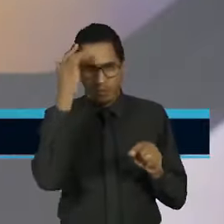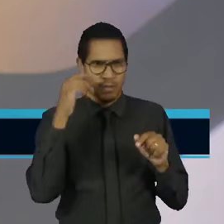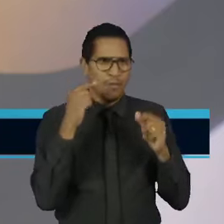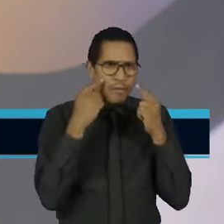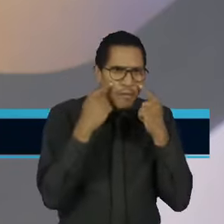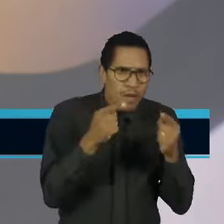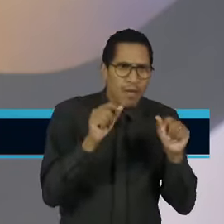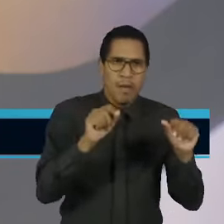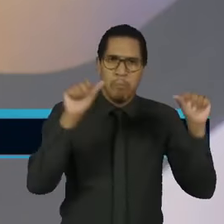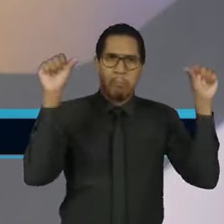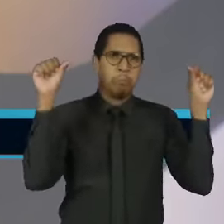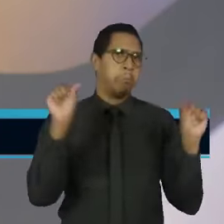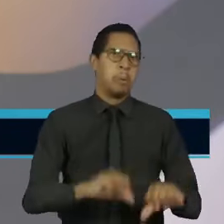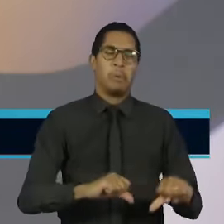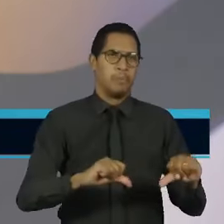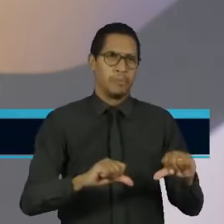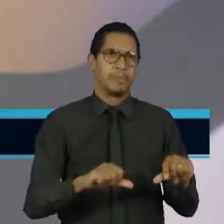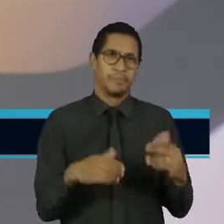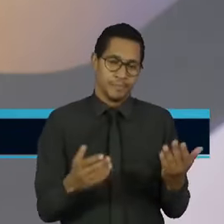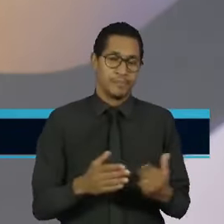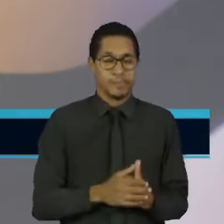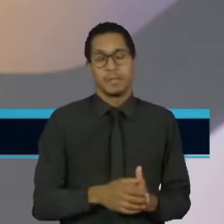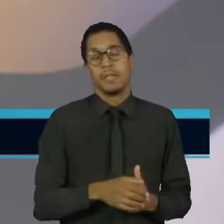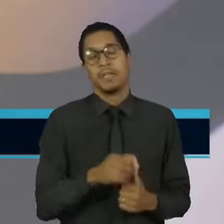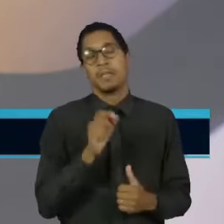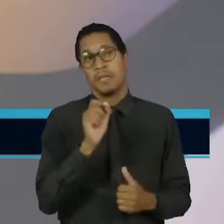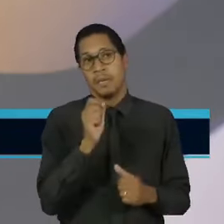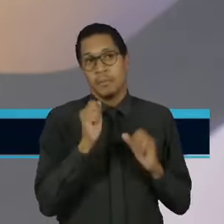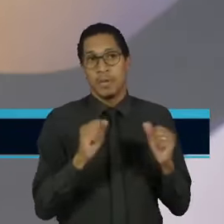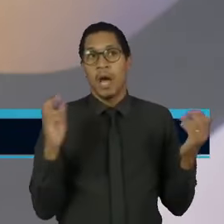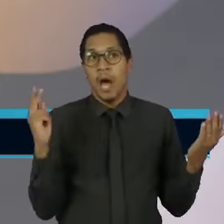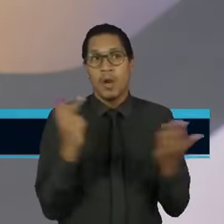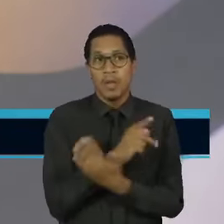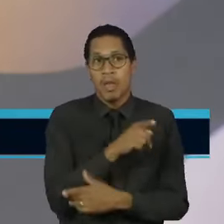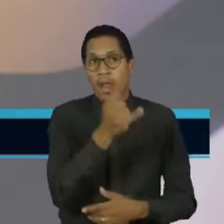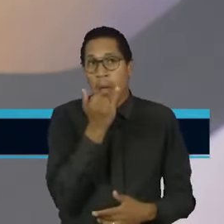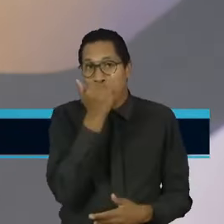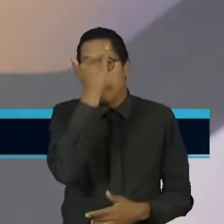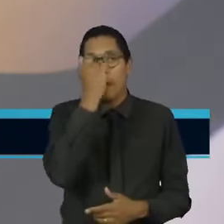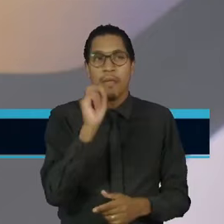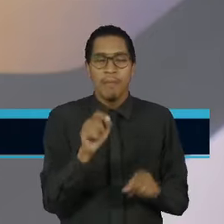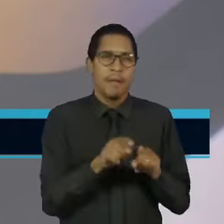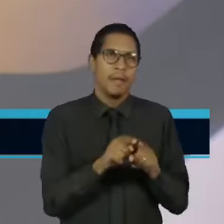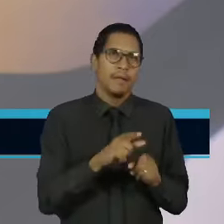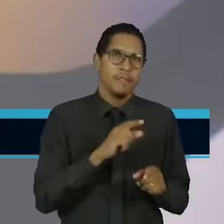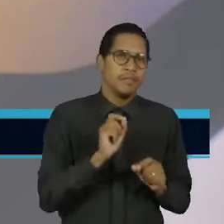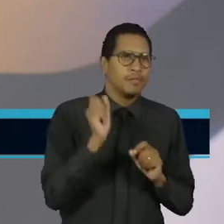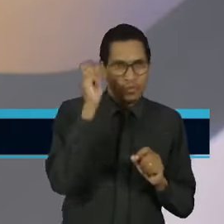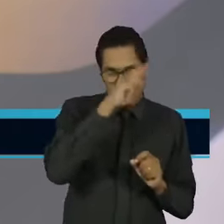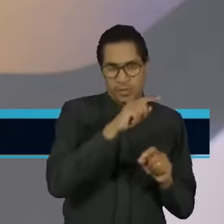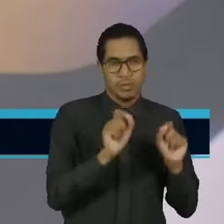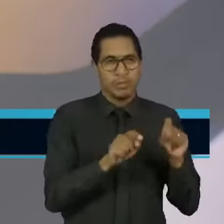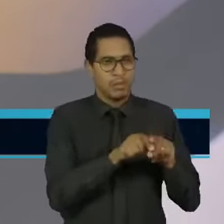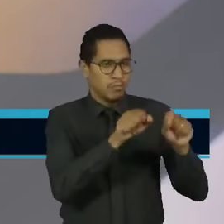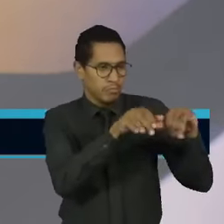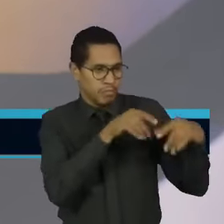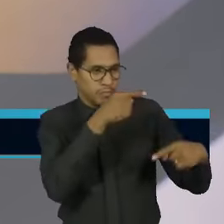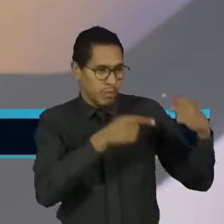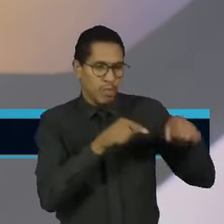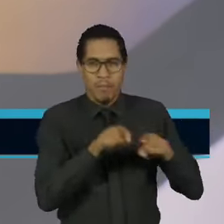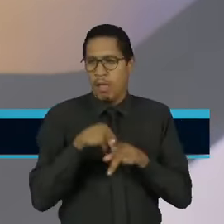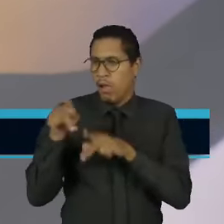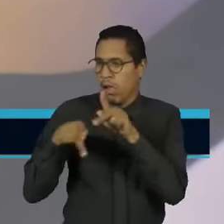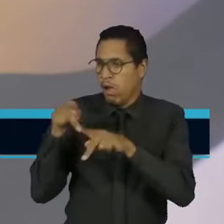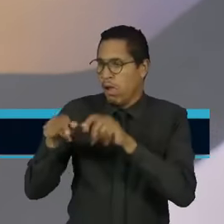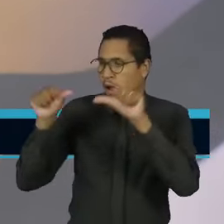caindo rapidamente ele pode entrar num círculo vicioso em que ele tem dificuldade no Congresso recua a popularidade cai a